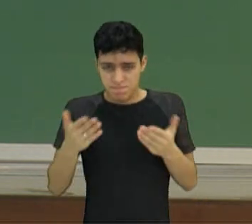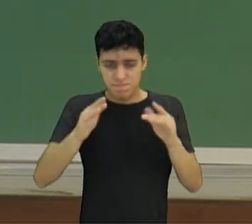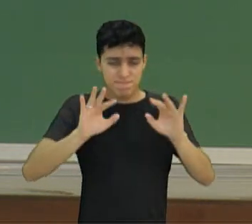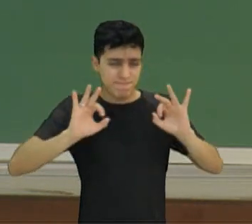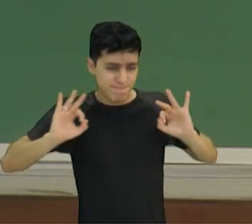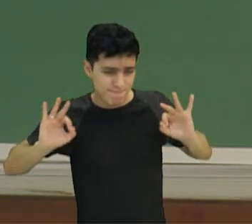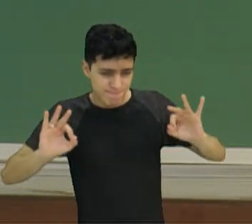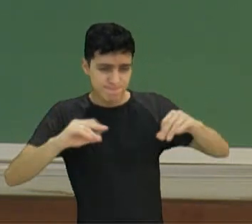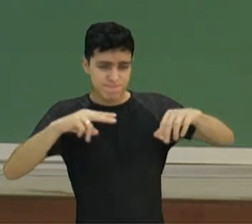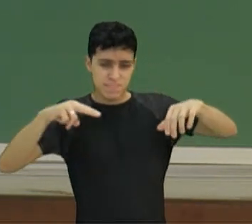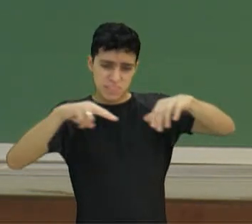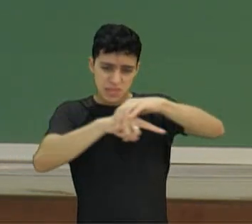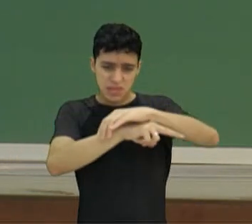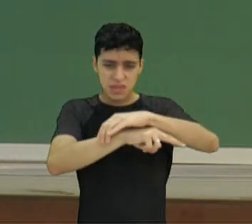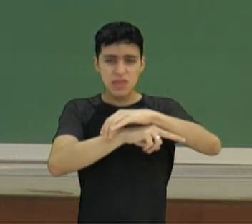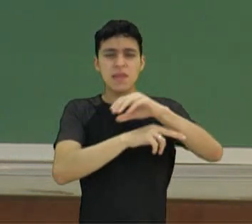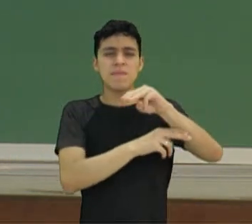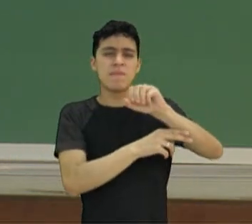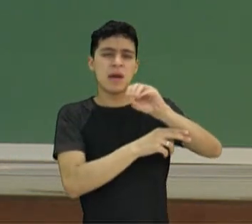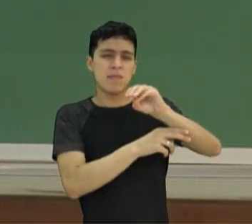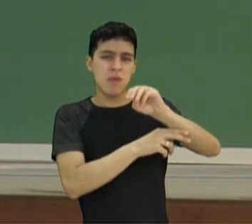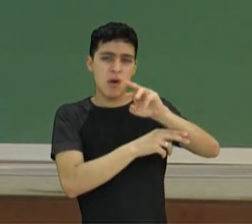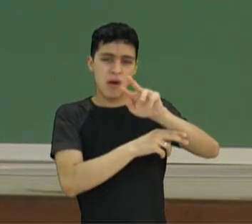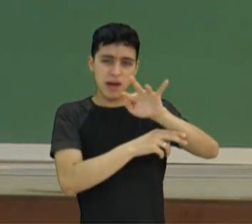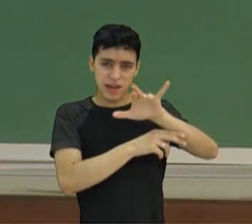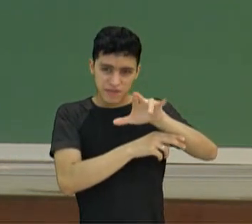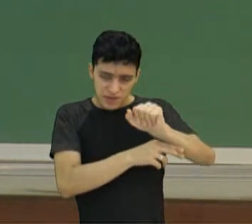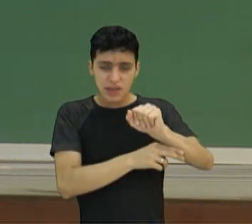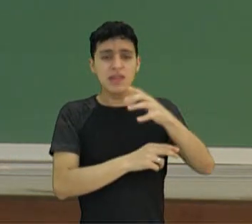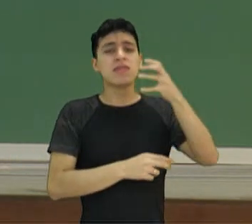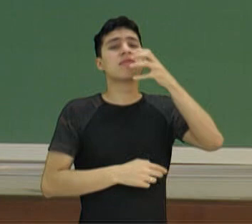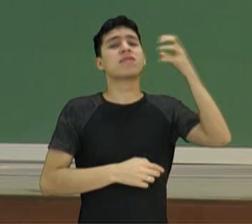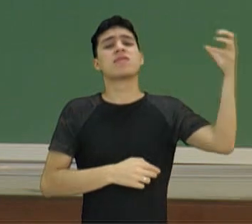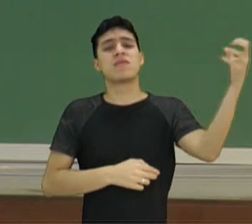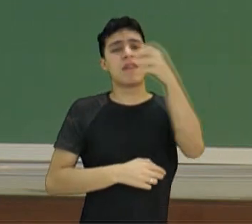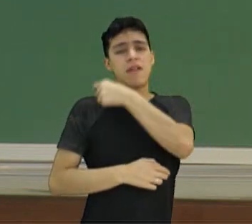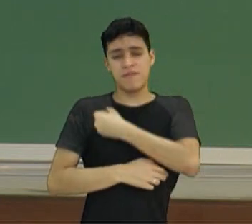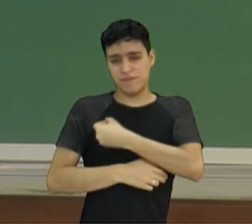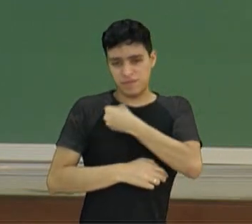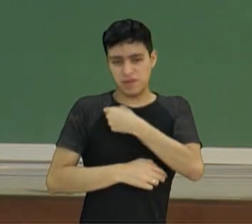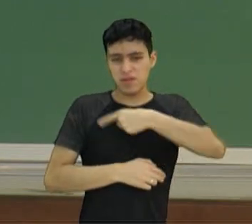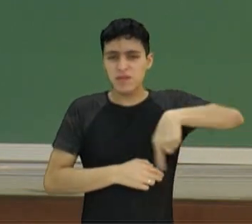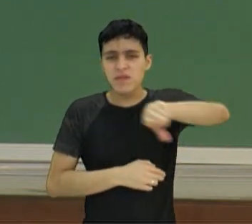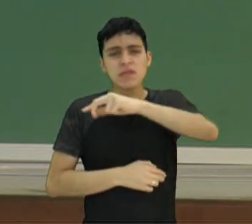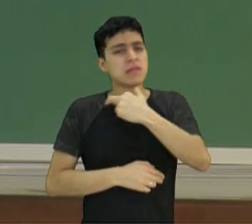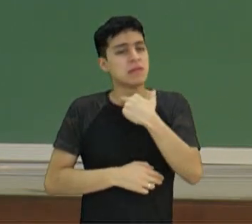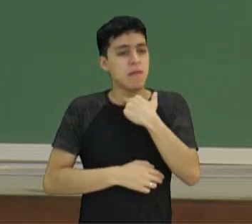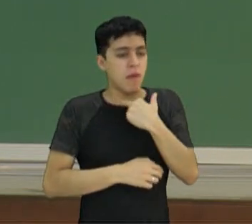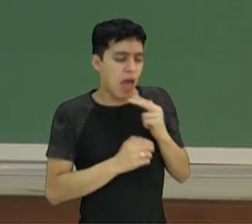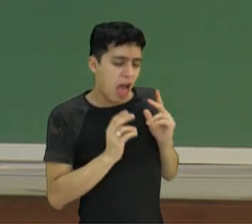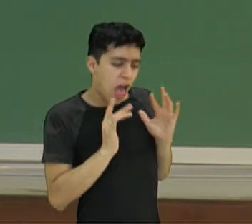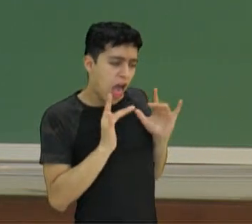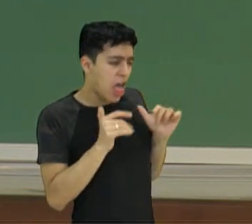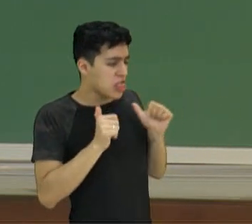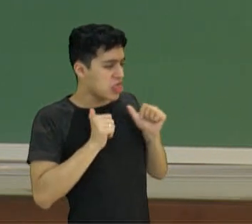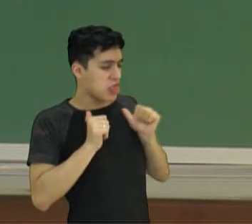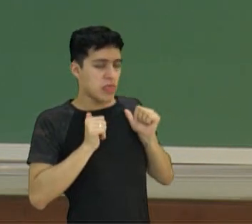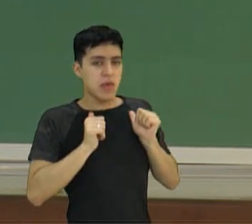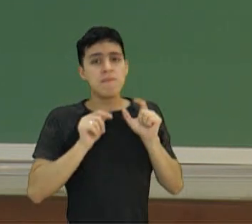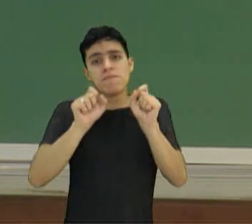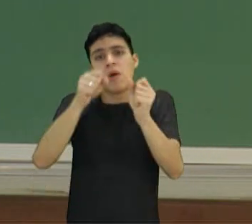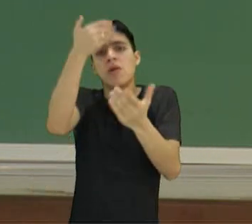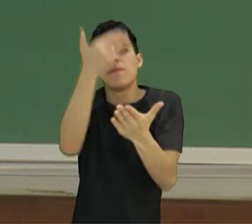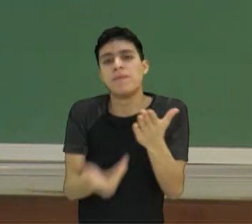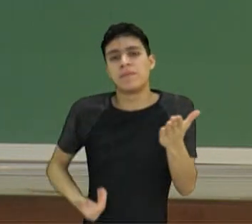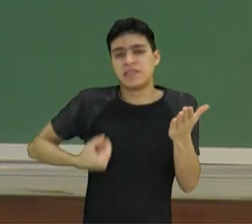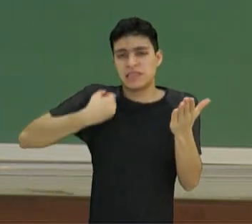é, a mamografia salva vidas. Não deixe que essas desculpas custe a sua vida. Tá